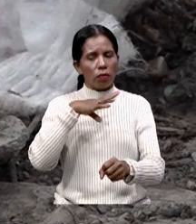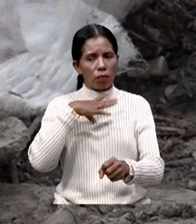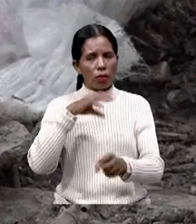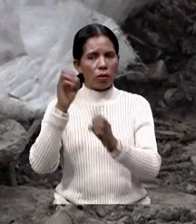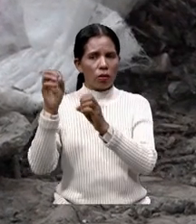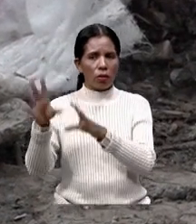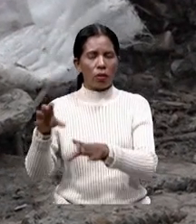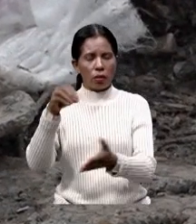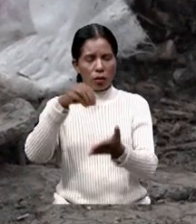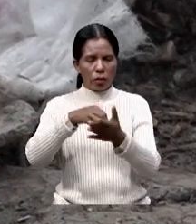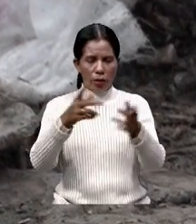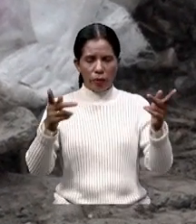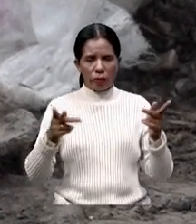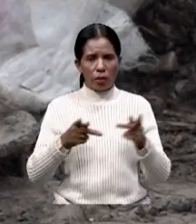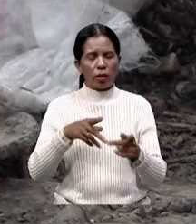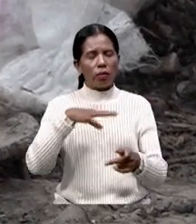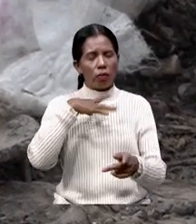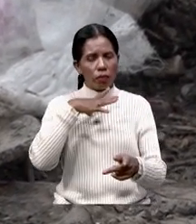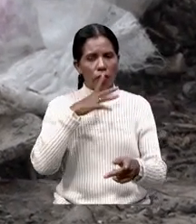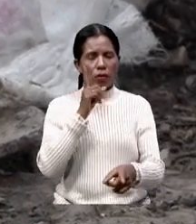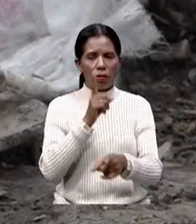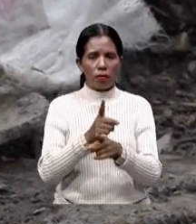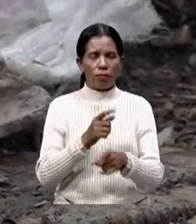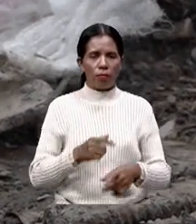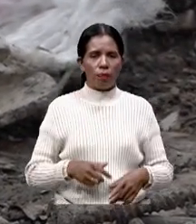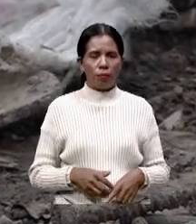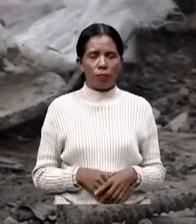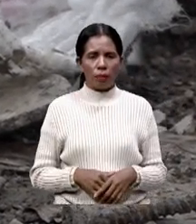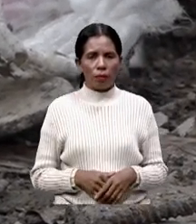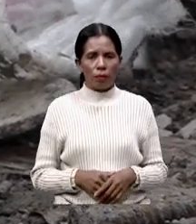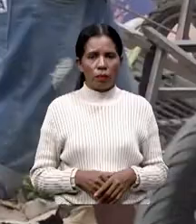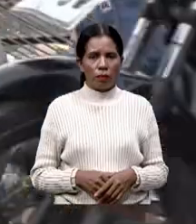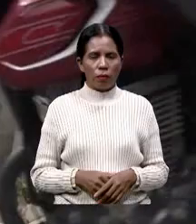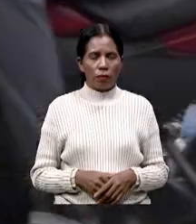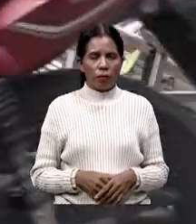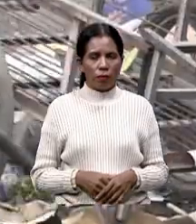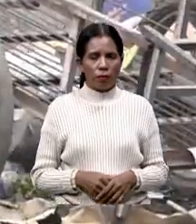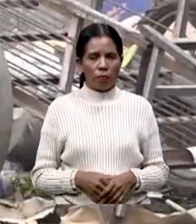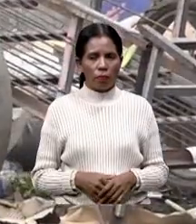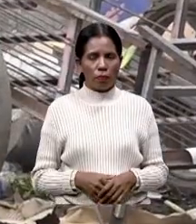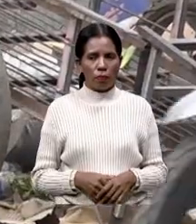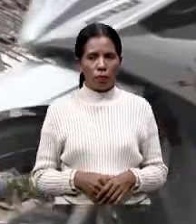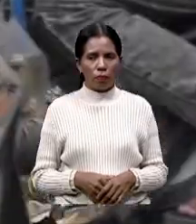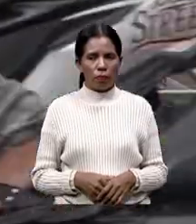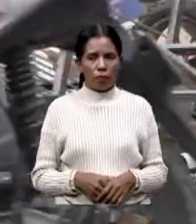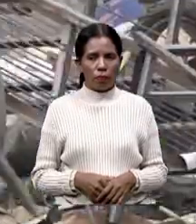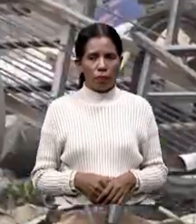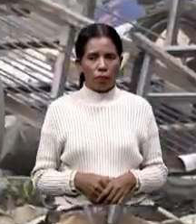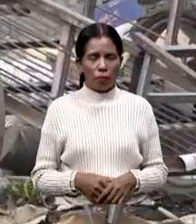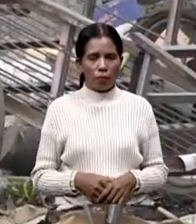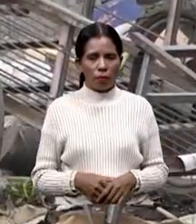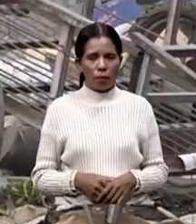clecar ho di cria ambiente la saudável.